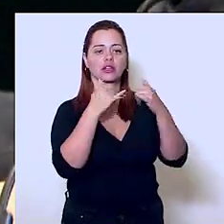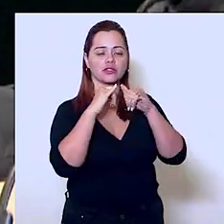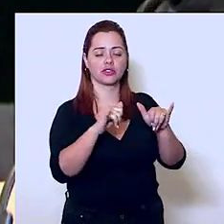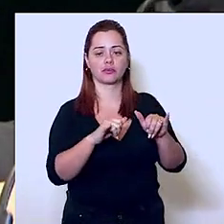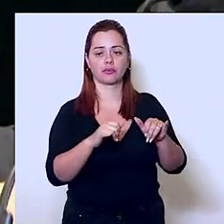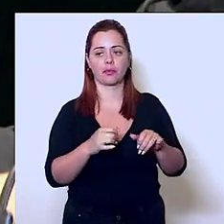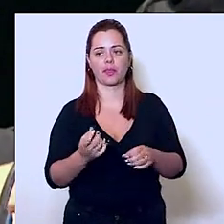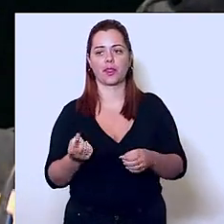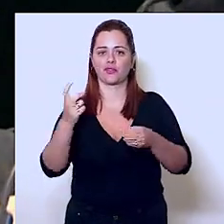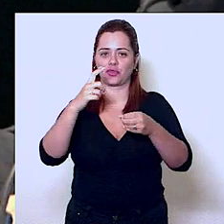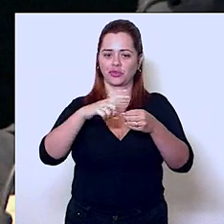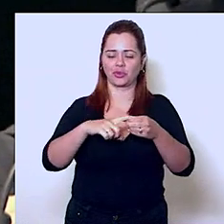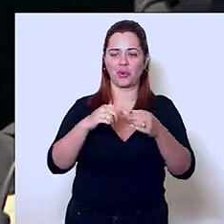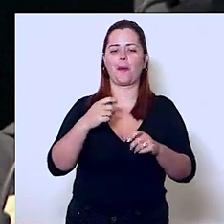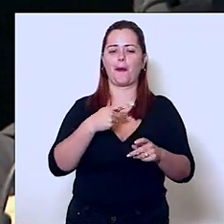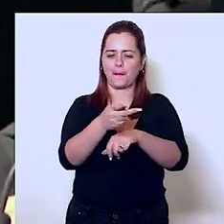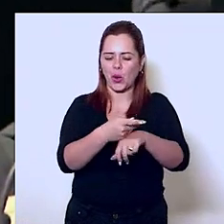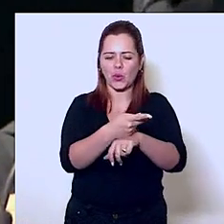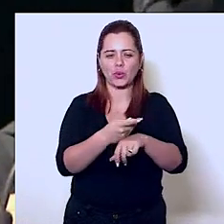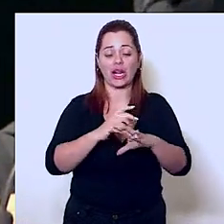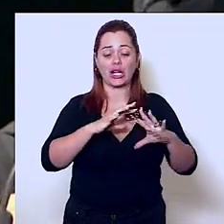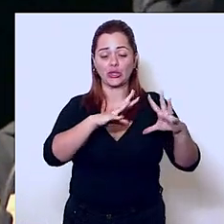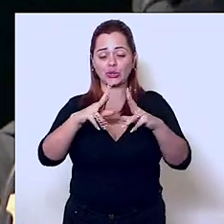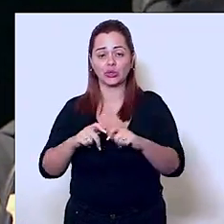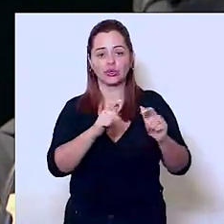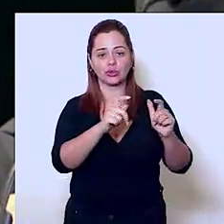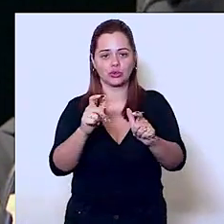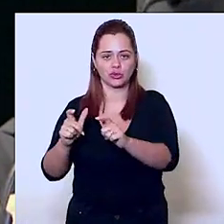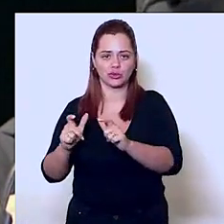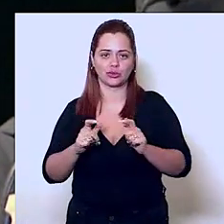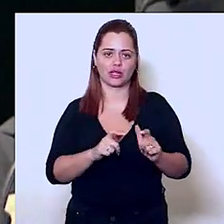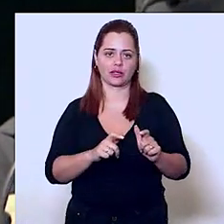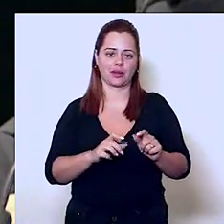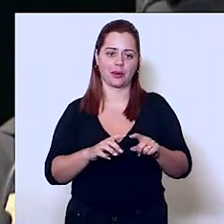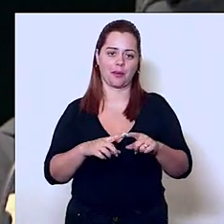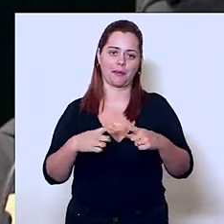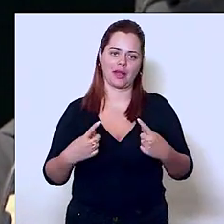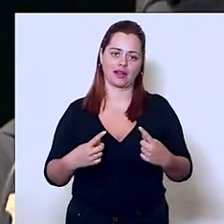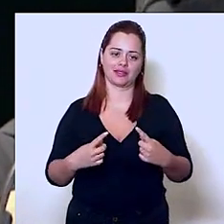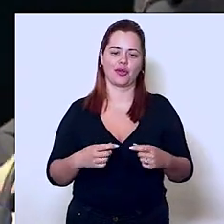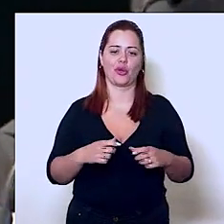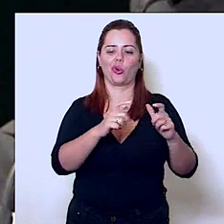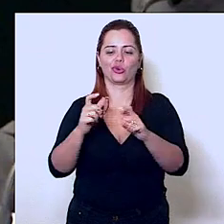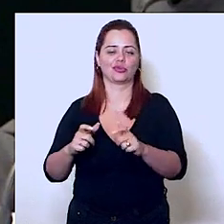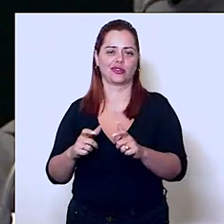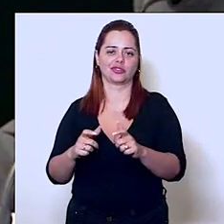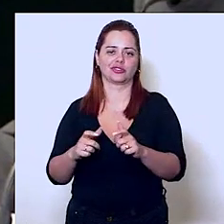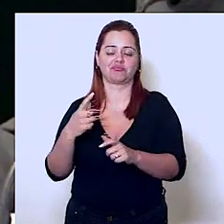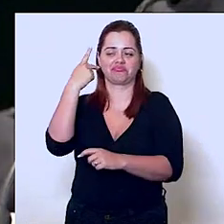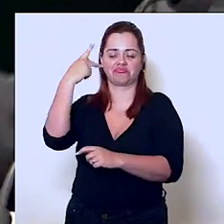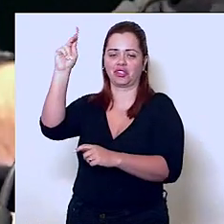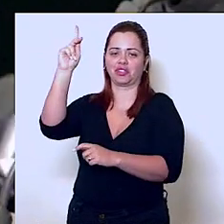Cap, cartório, evidentemente que o lote já estava na Lua, né? E demos notícia de retorno para ele. Então,